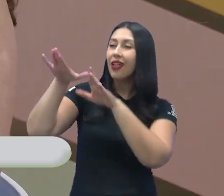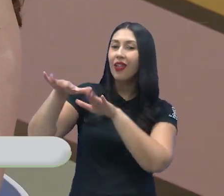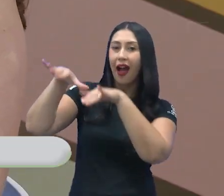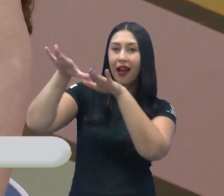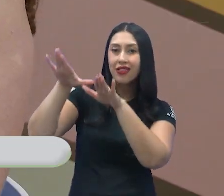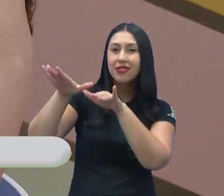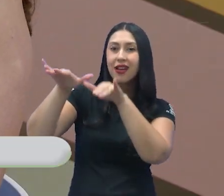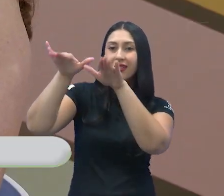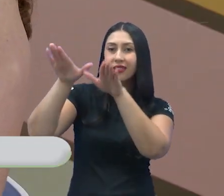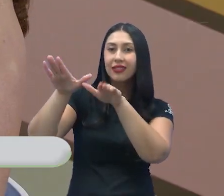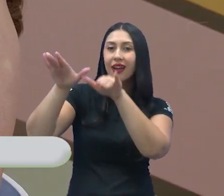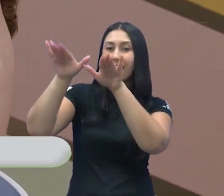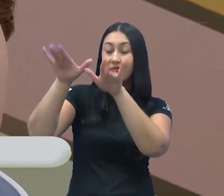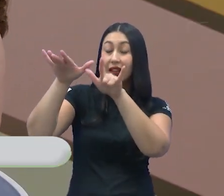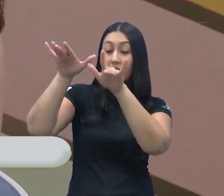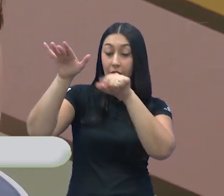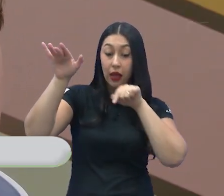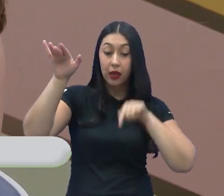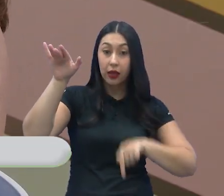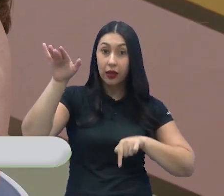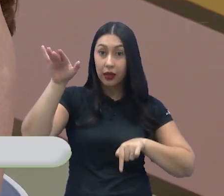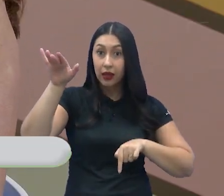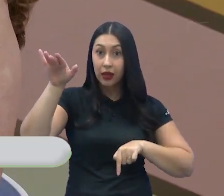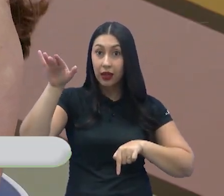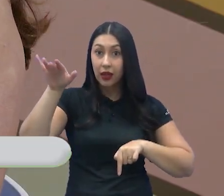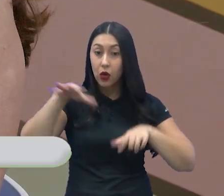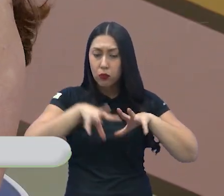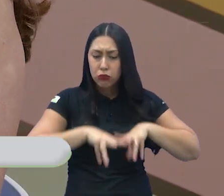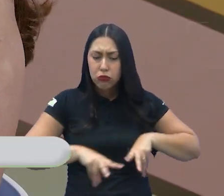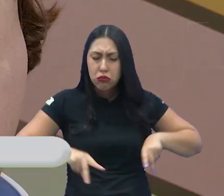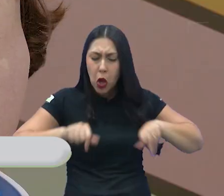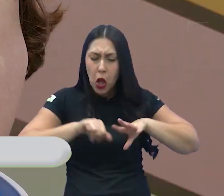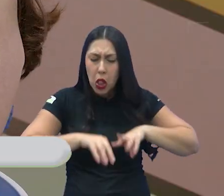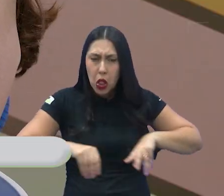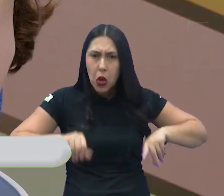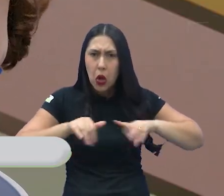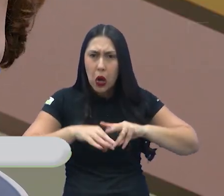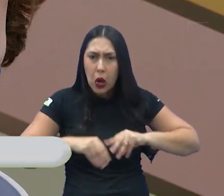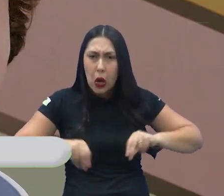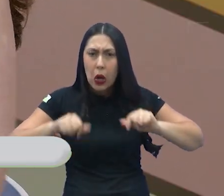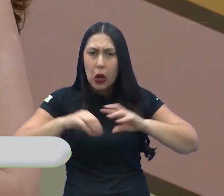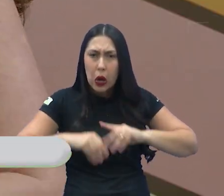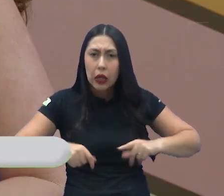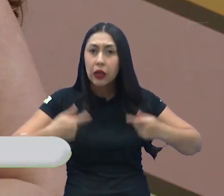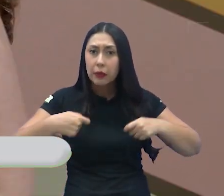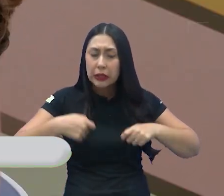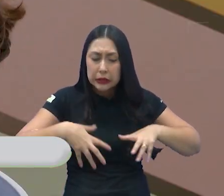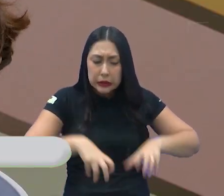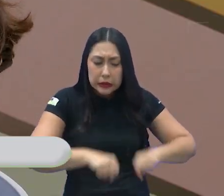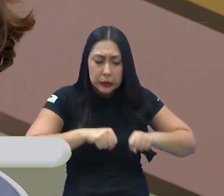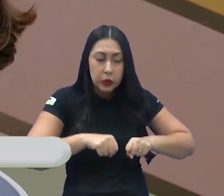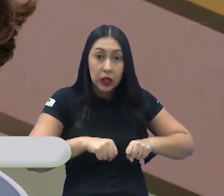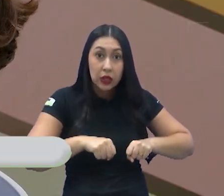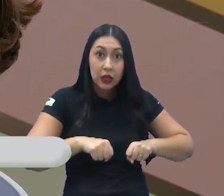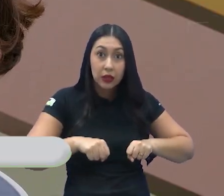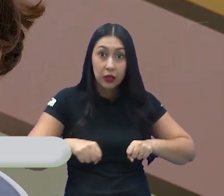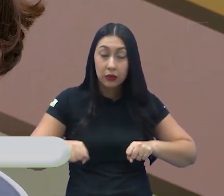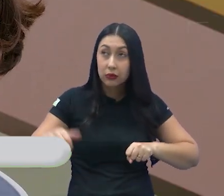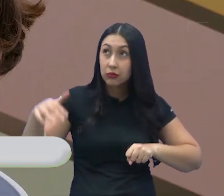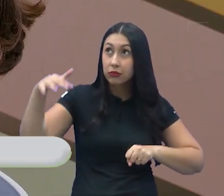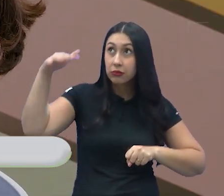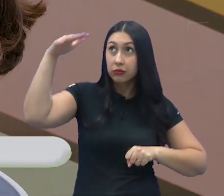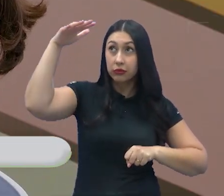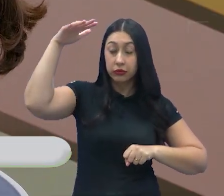periferia, junta com as qualidades do melancólico, que é terra, que precisa sair do chão, que precisa desse